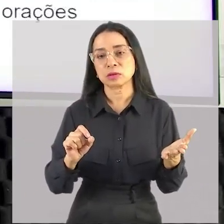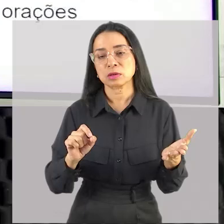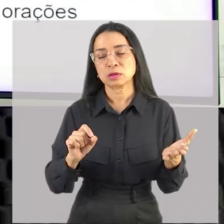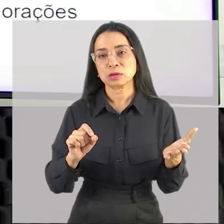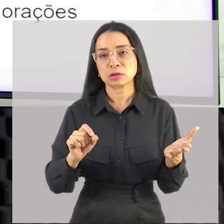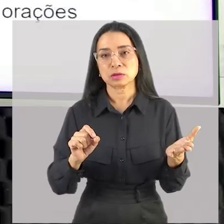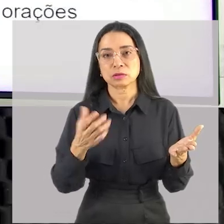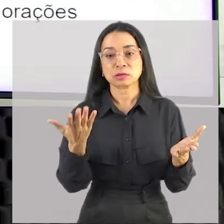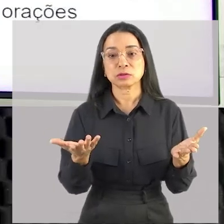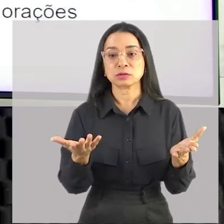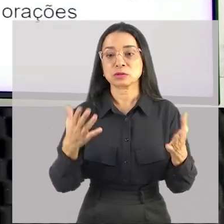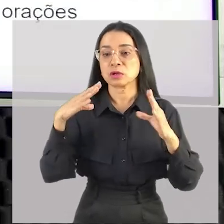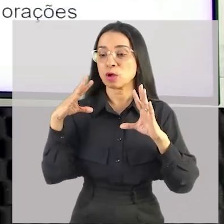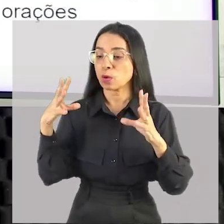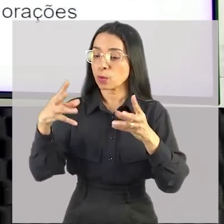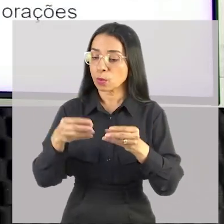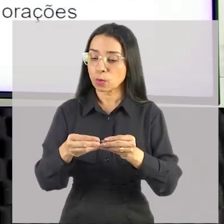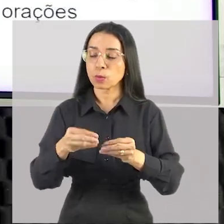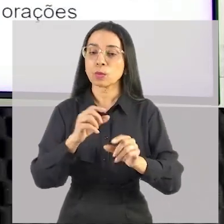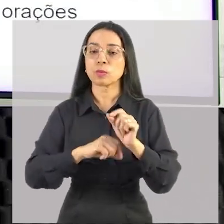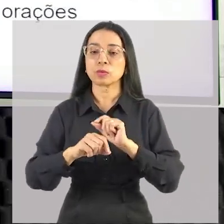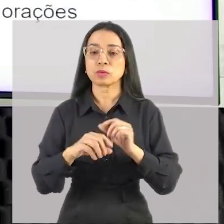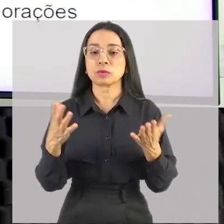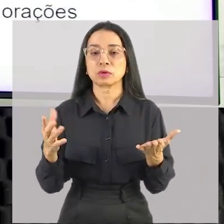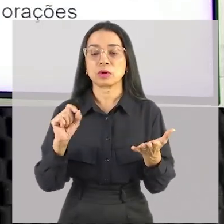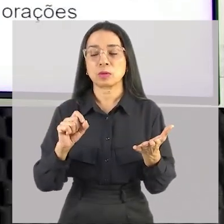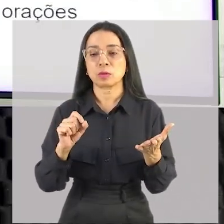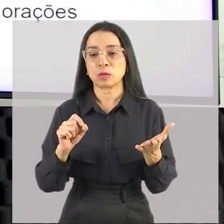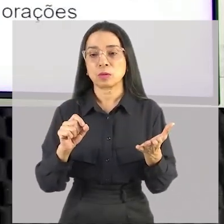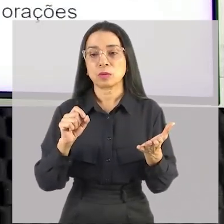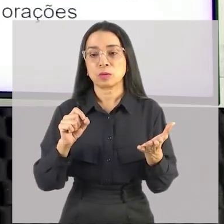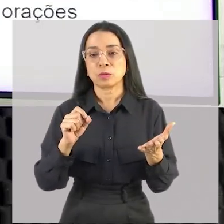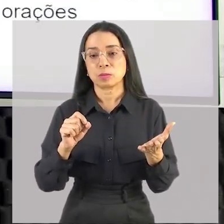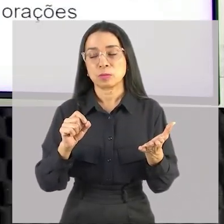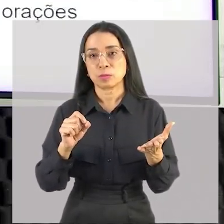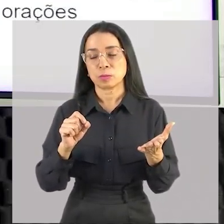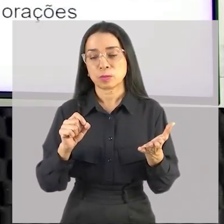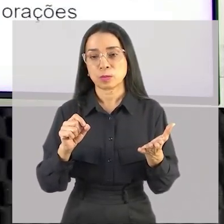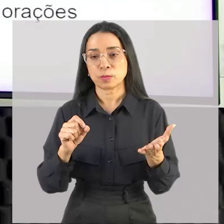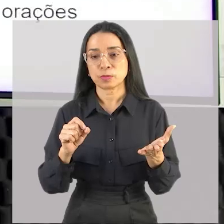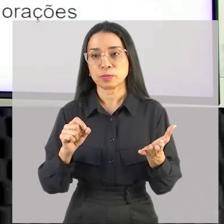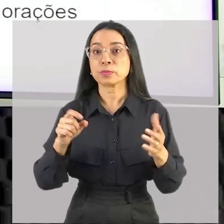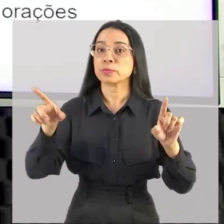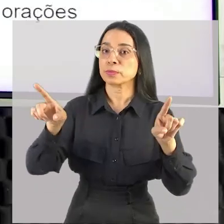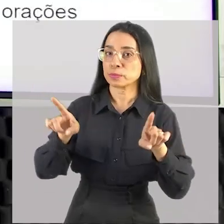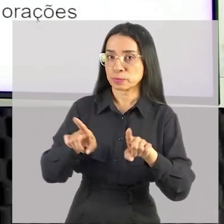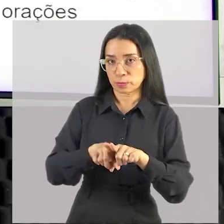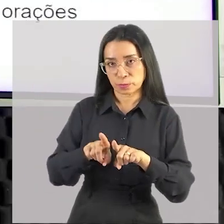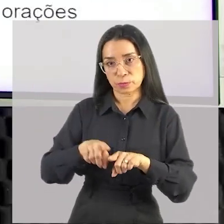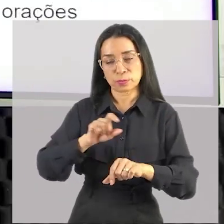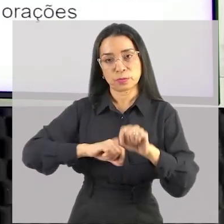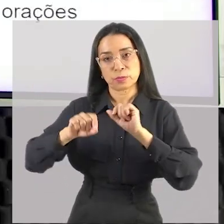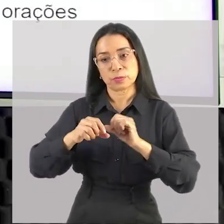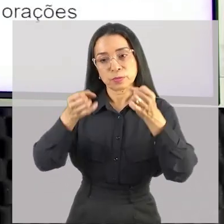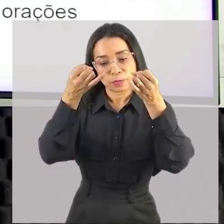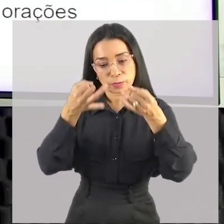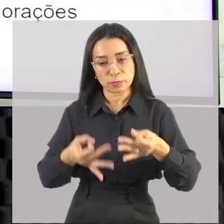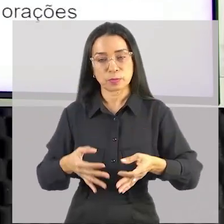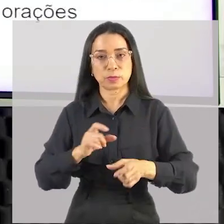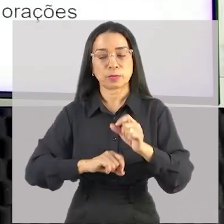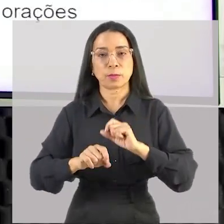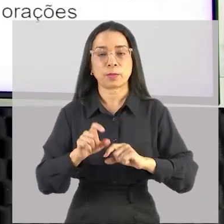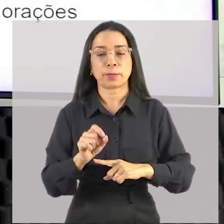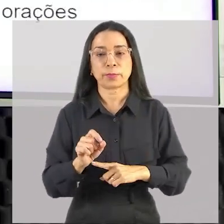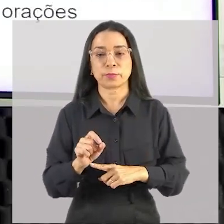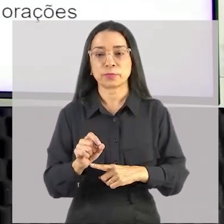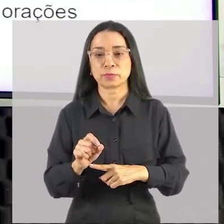de conclusão, pelas conjunções conclusivas e explicação pelas